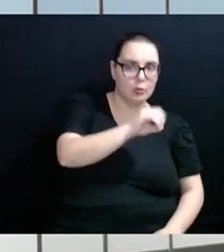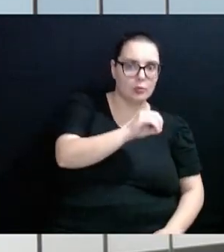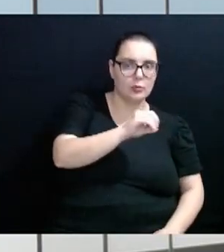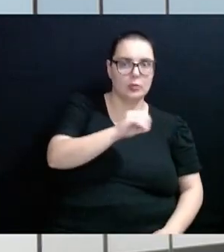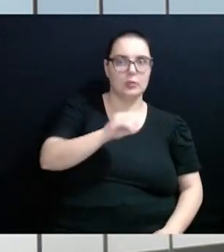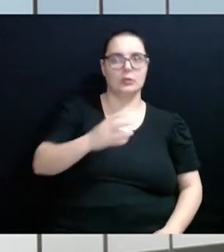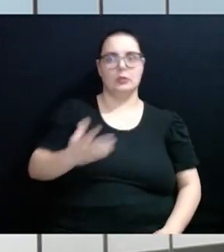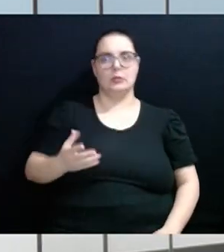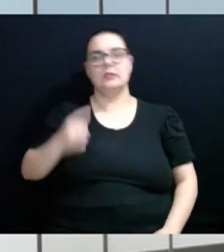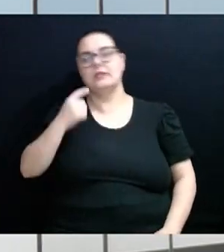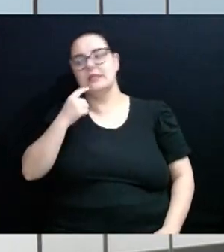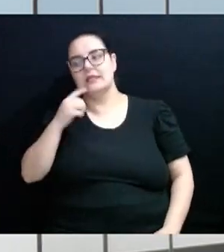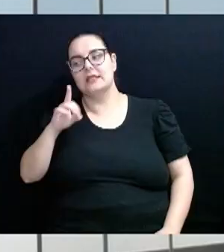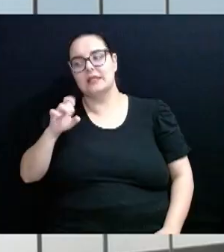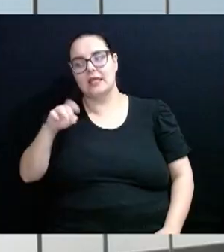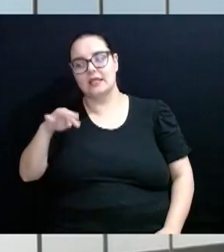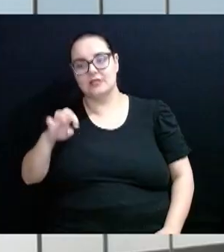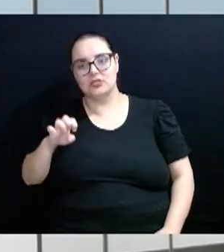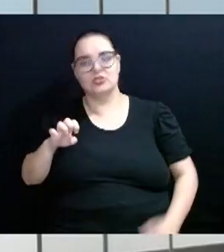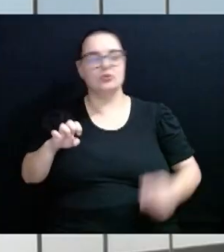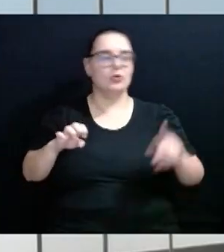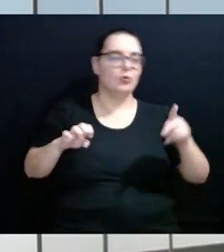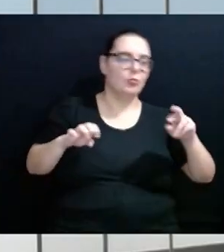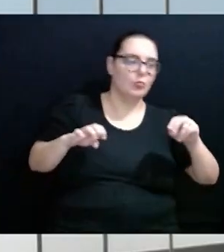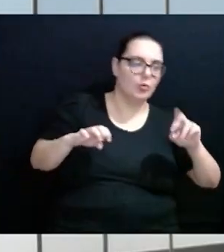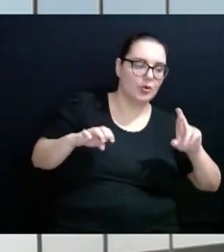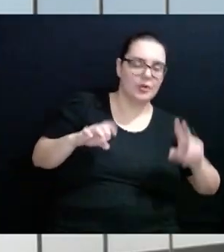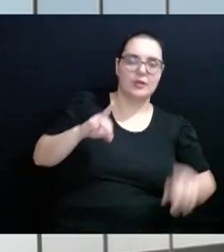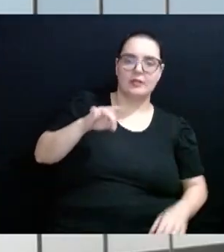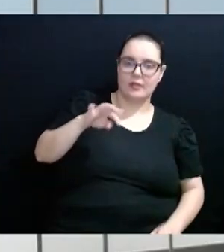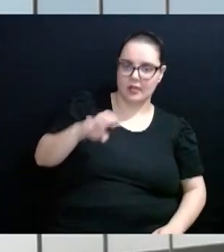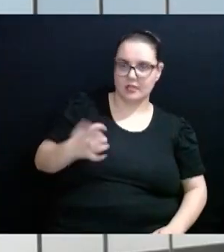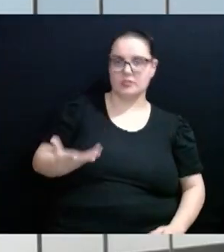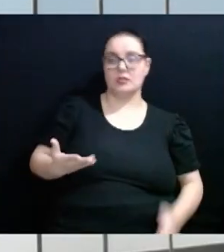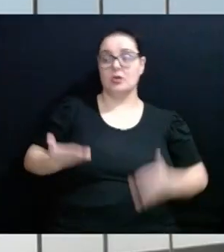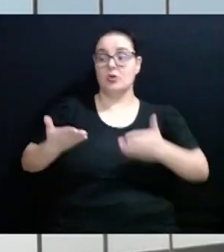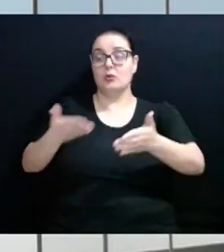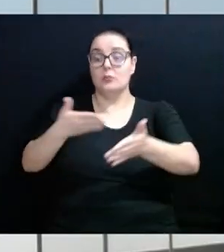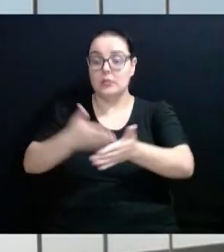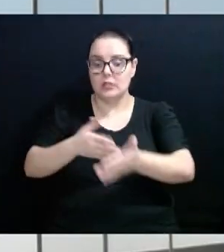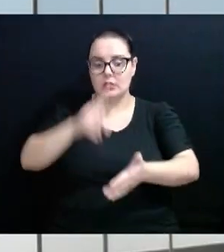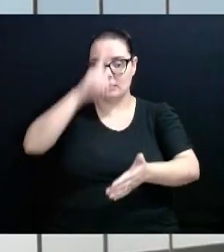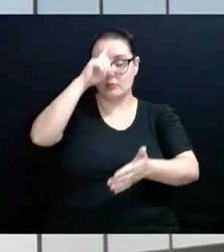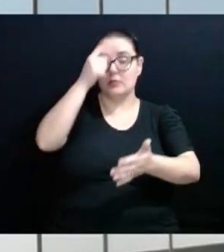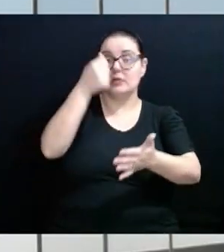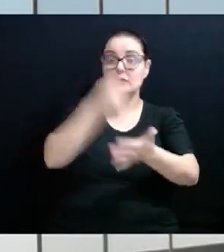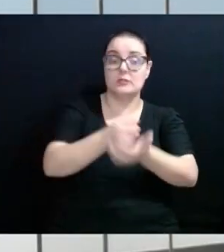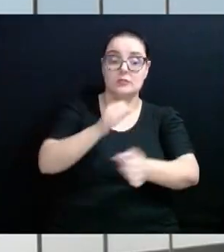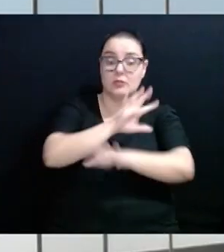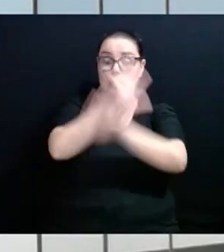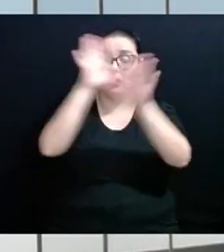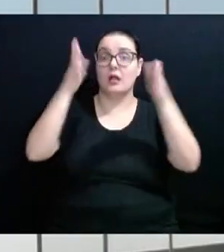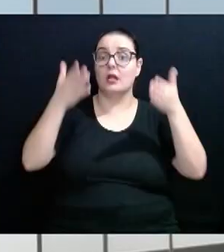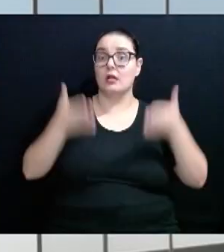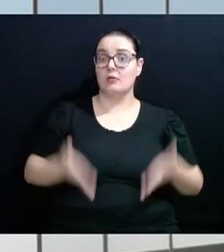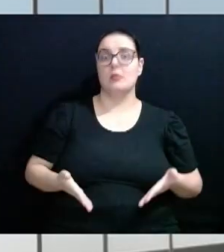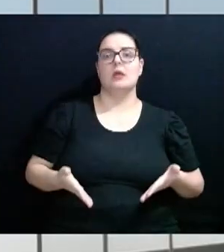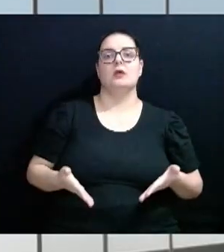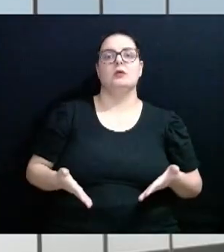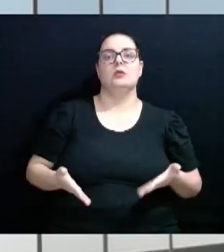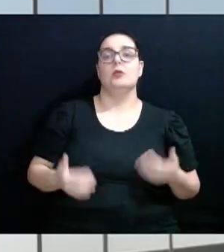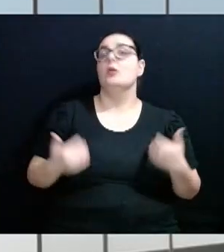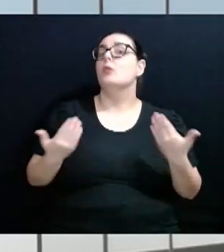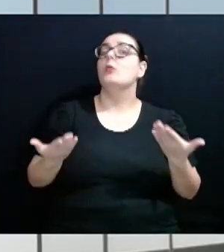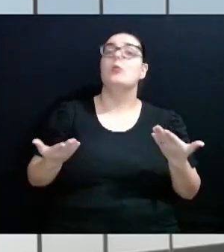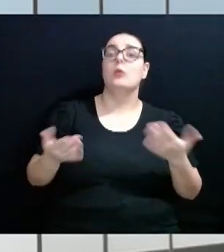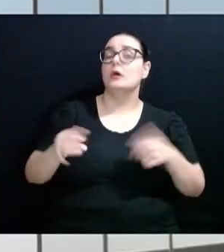limite e eu coloco uma previsibilidade. Eu defino claramente quais os instrumentos. Eu